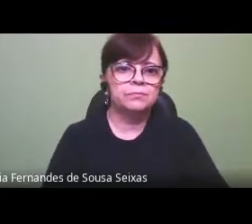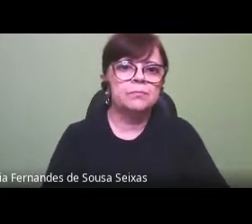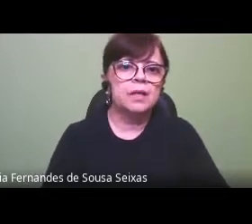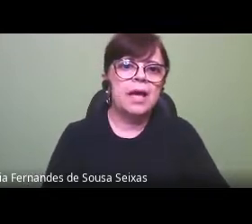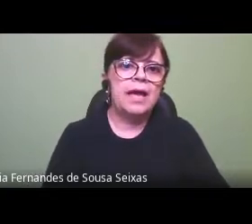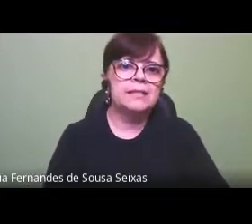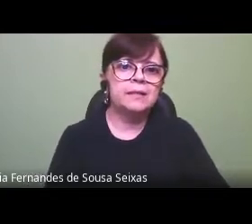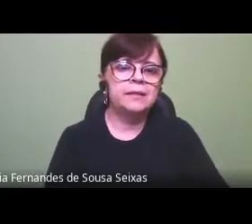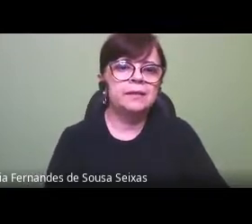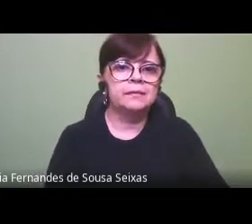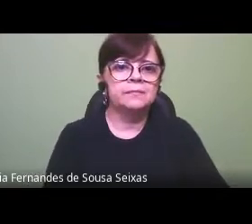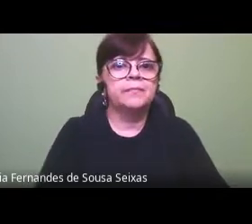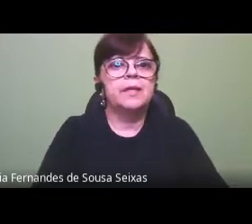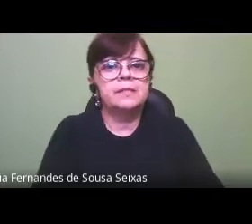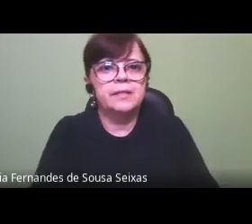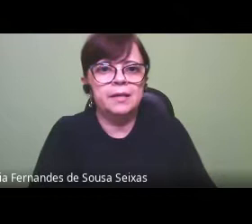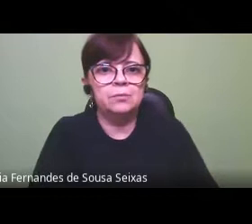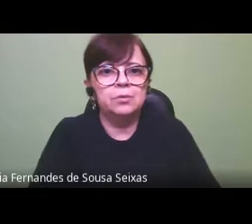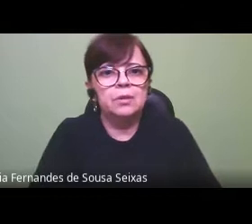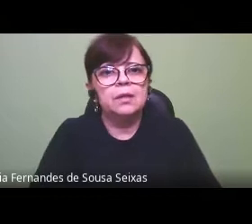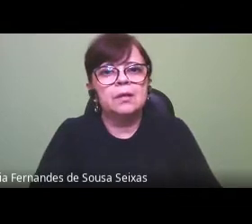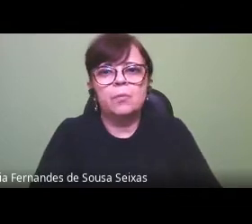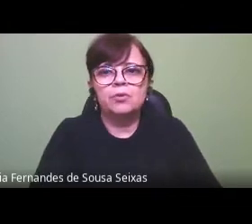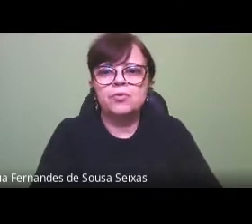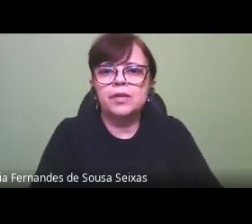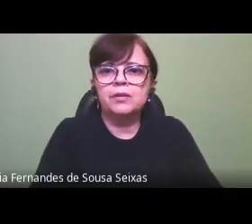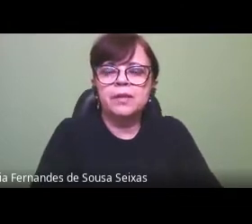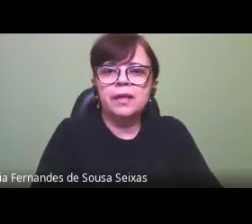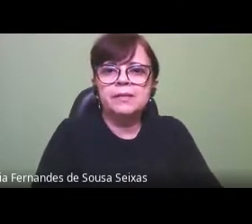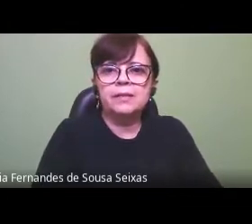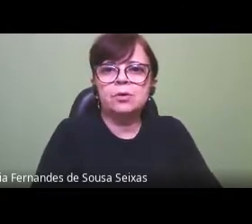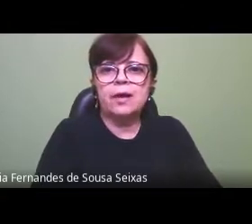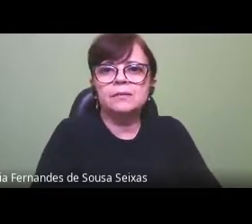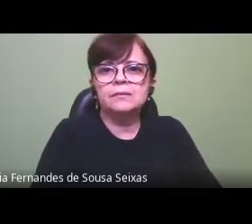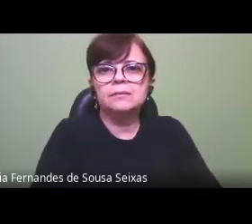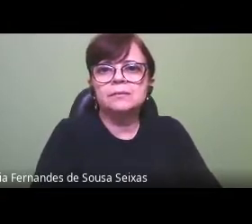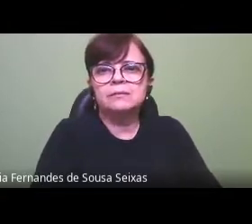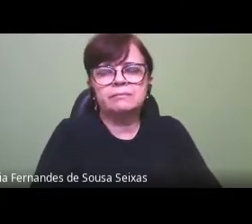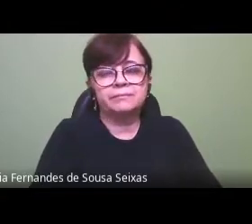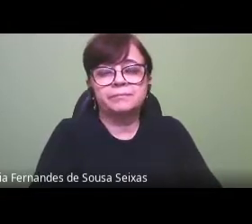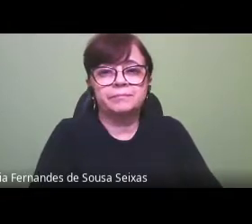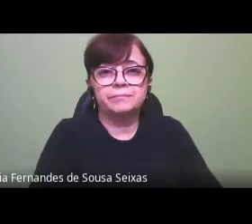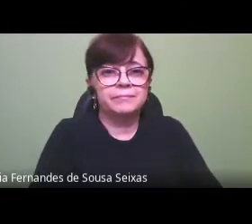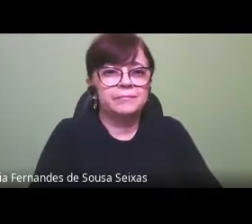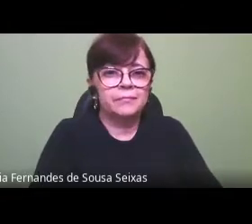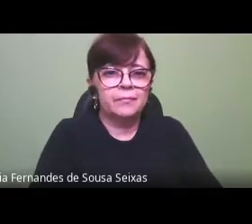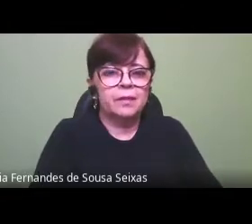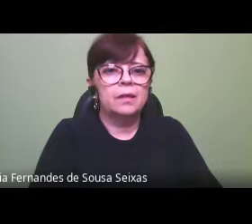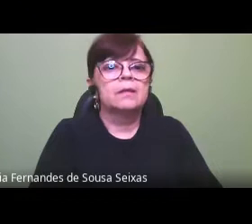mão. Essa linha, esse dedo, pode ver que será trocado.